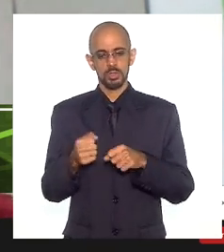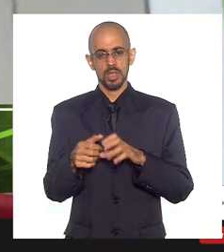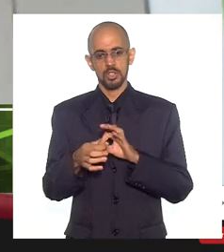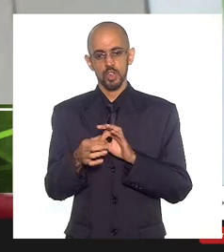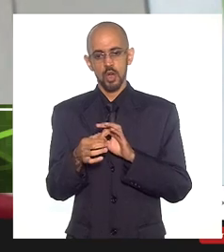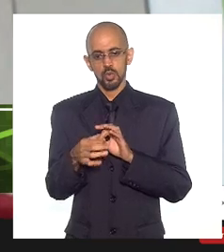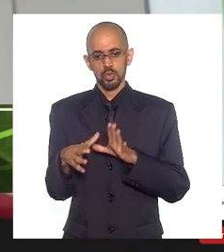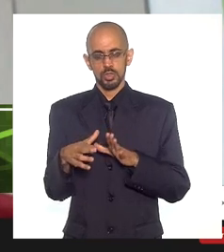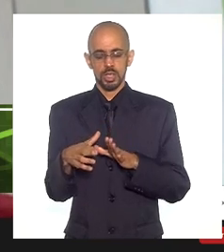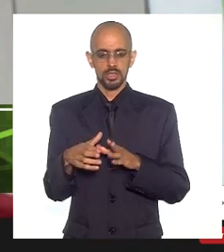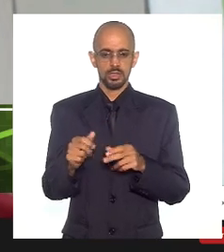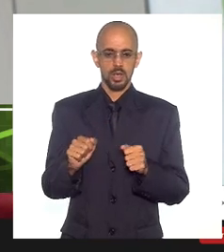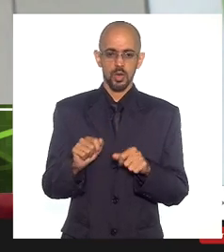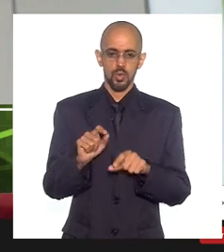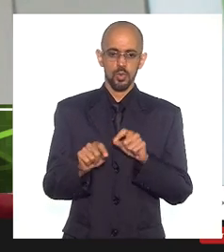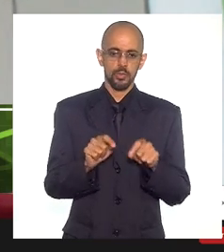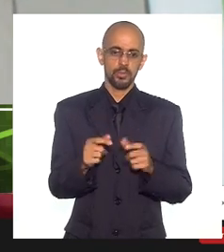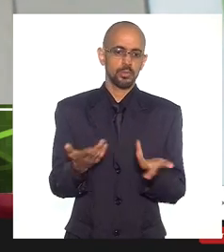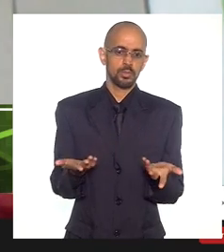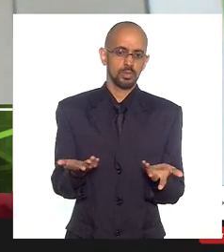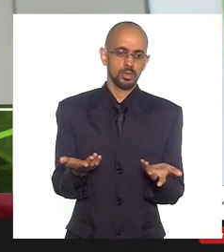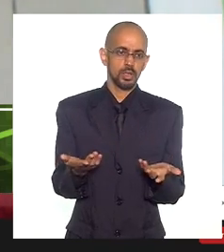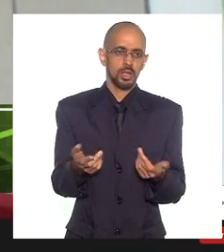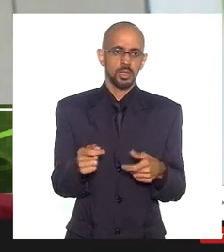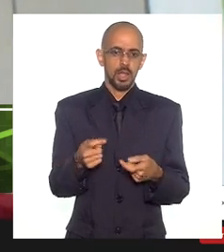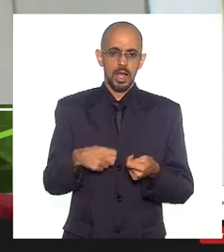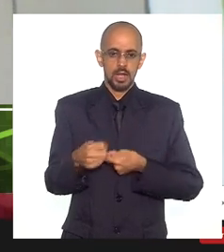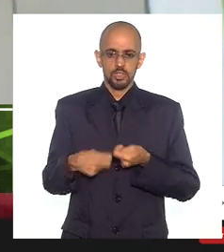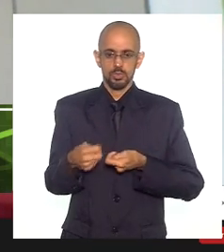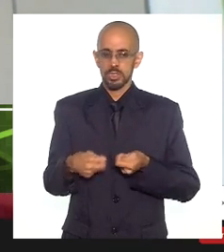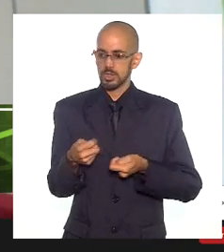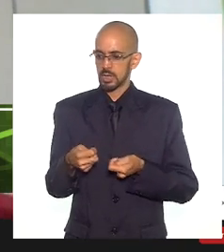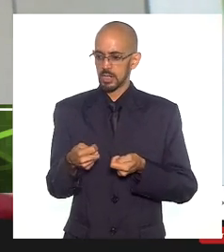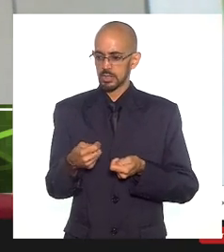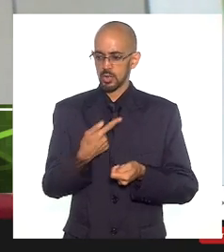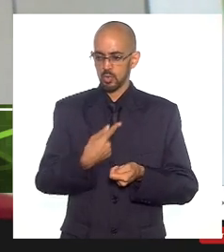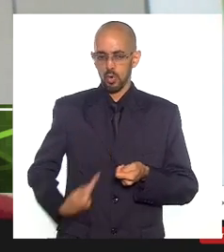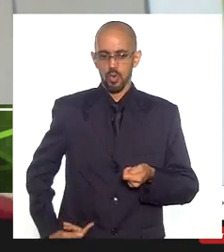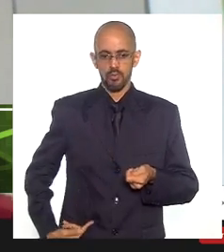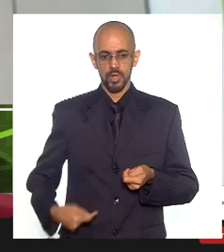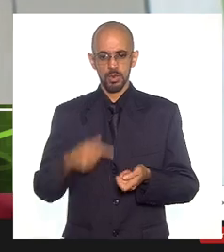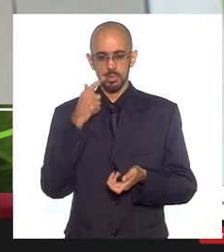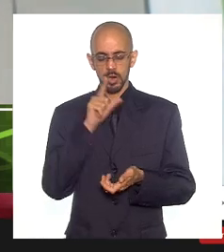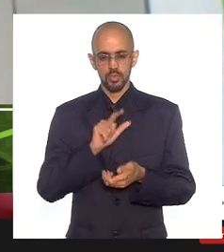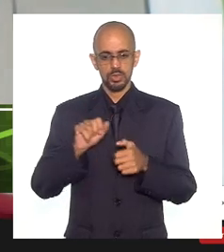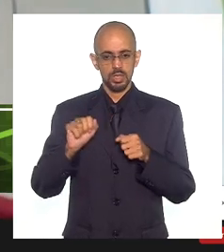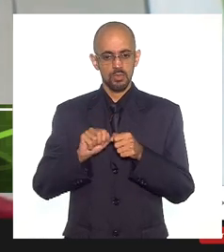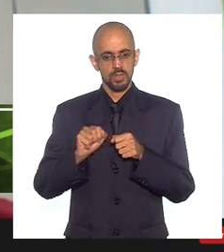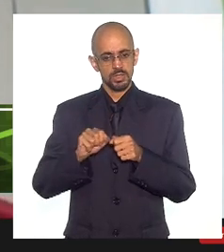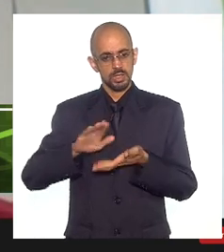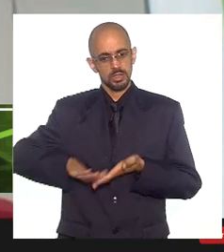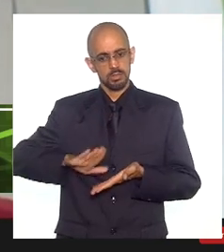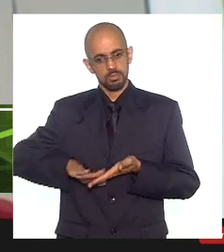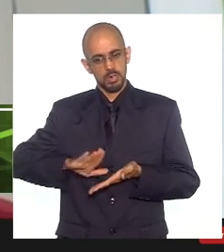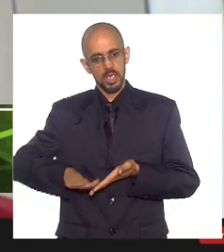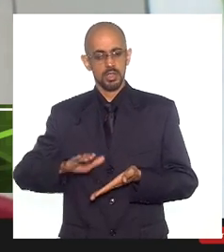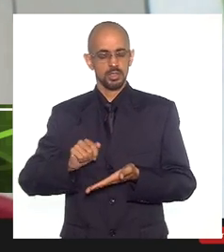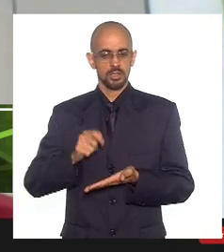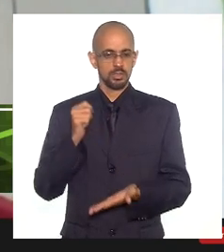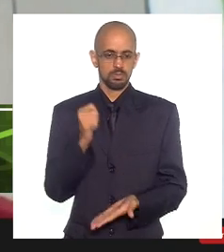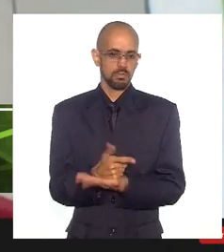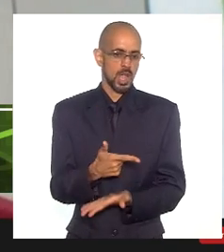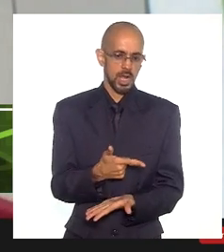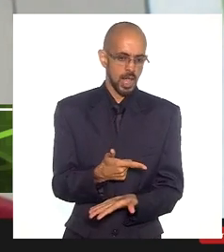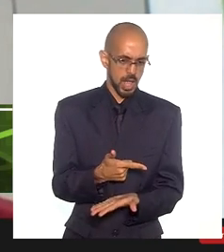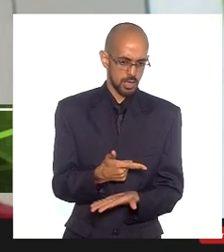da administração direta para empenhar despesas, para fazer, de fato,